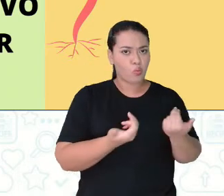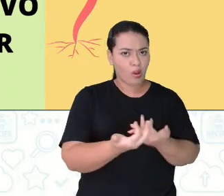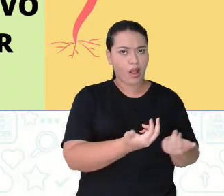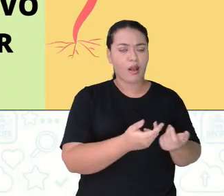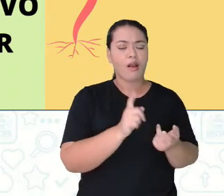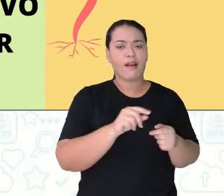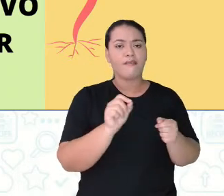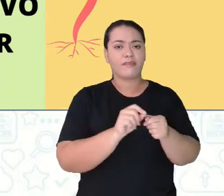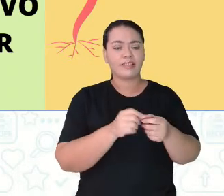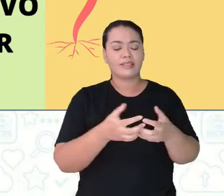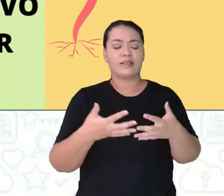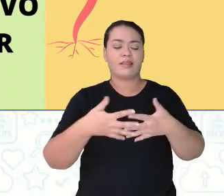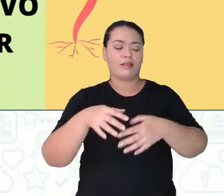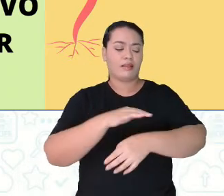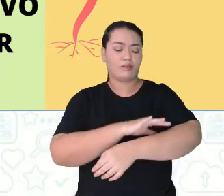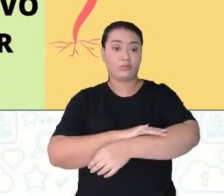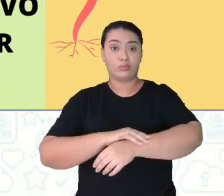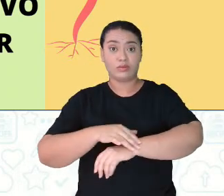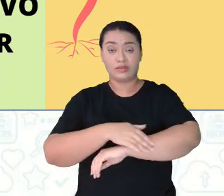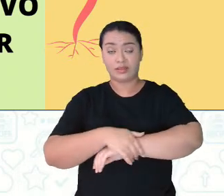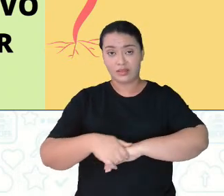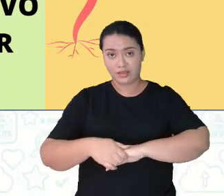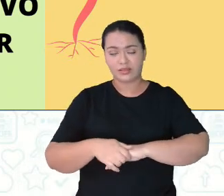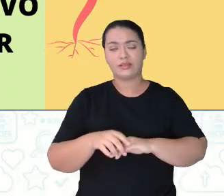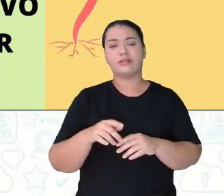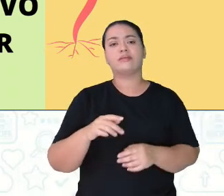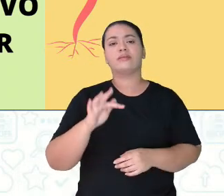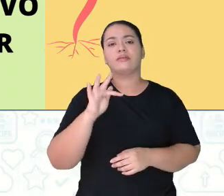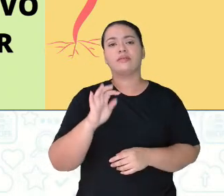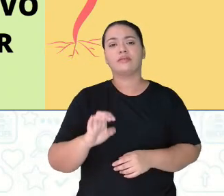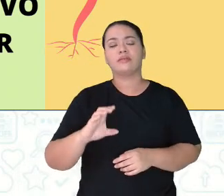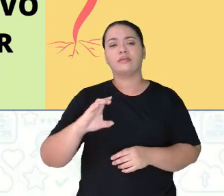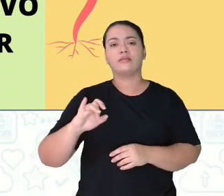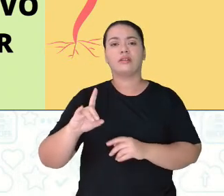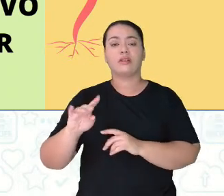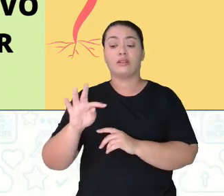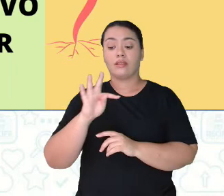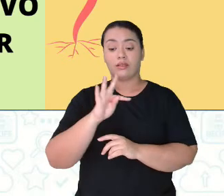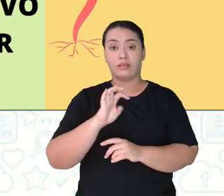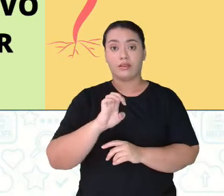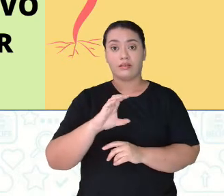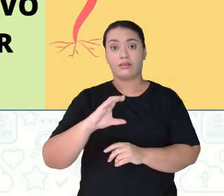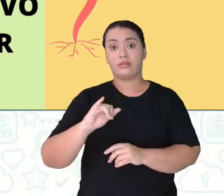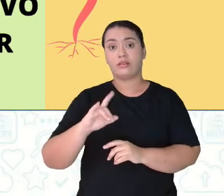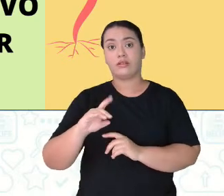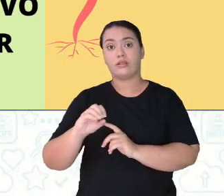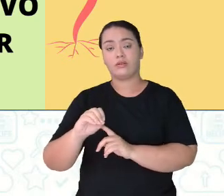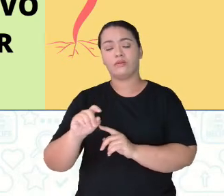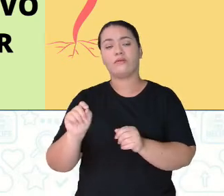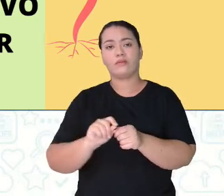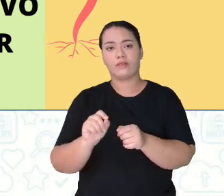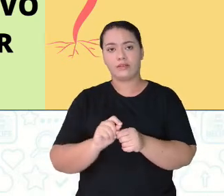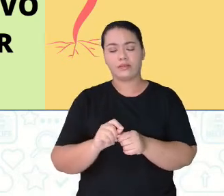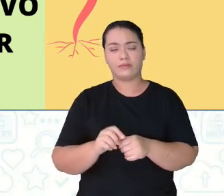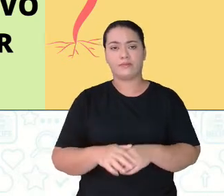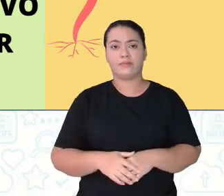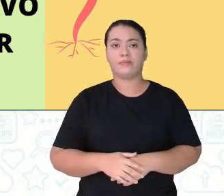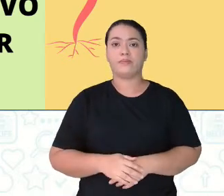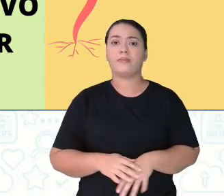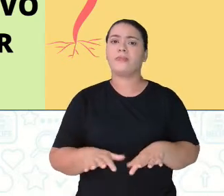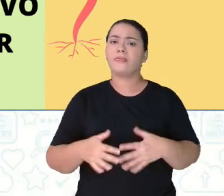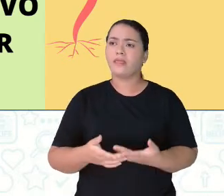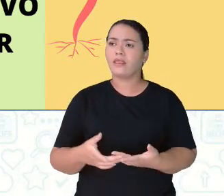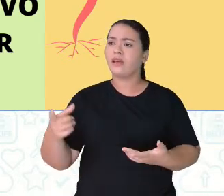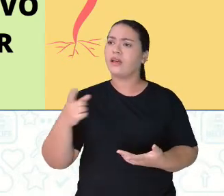os tecidos. Então, as células vão se juntar e essas células semelhantes, elas vão constituir os tecidos. E nós vemos